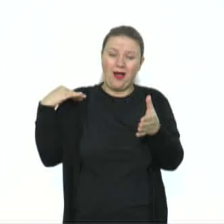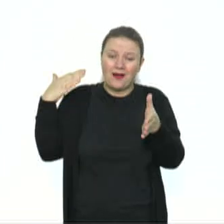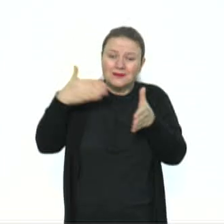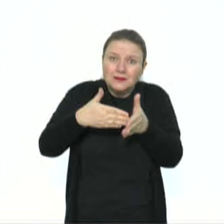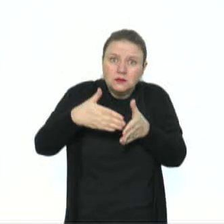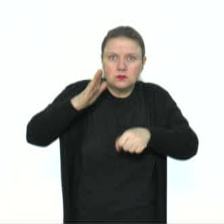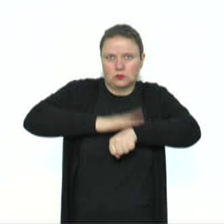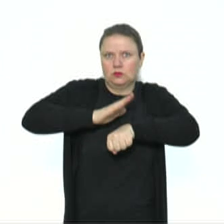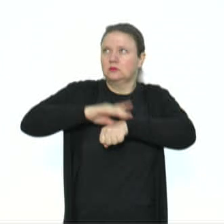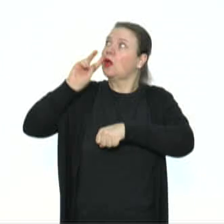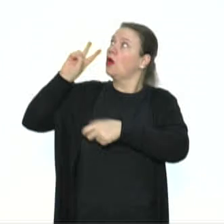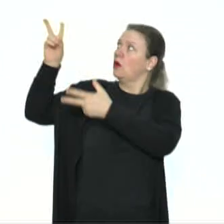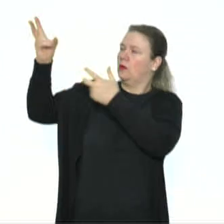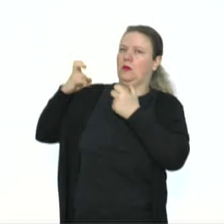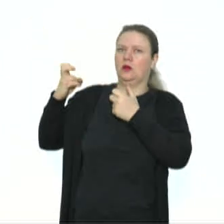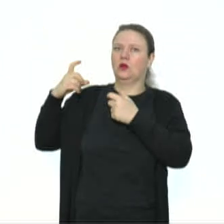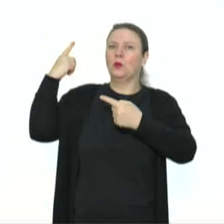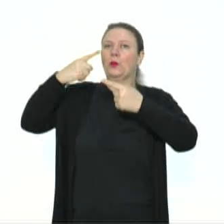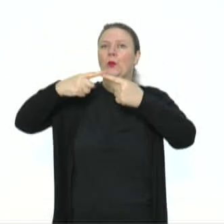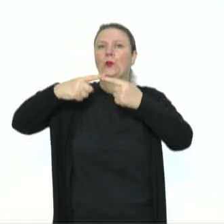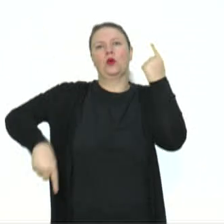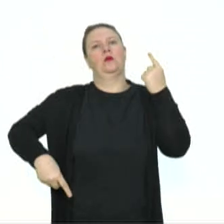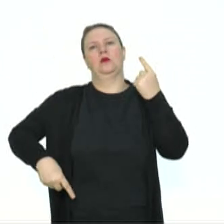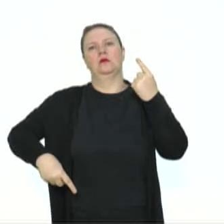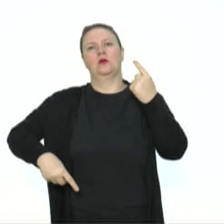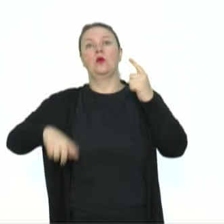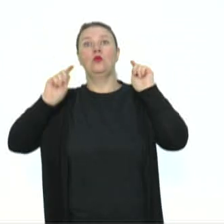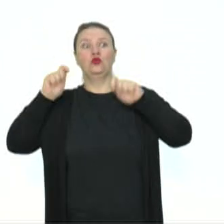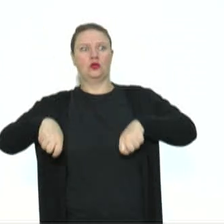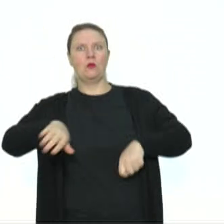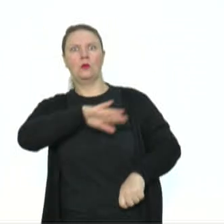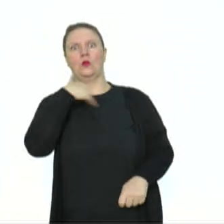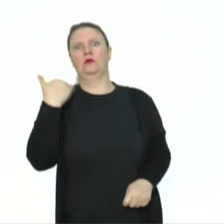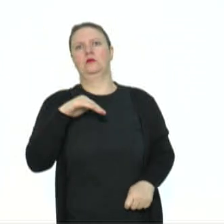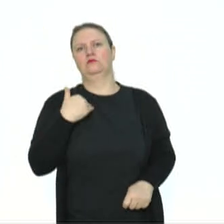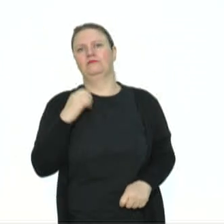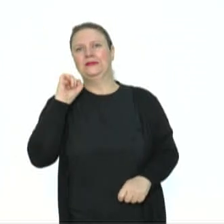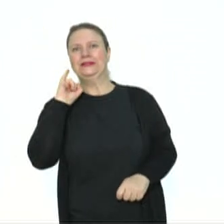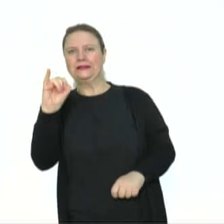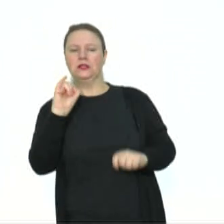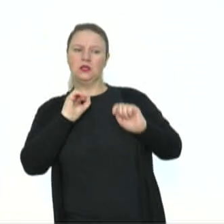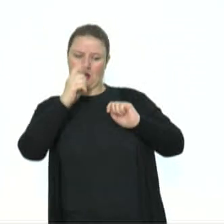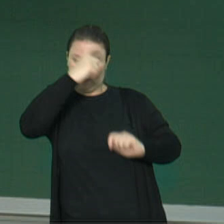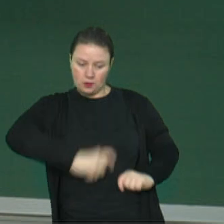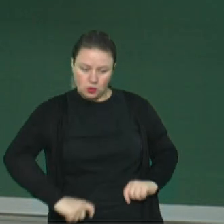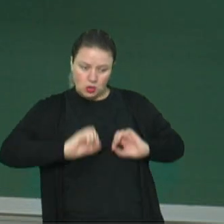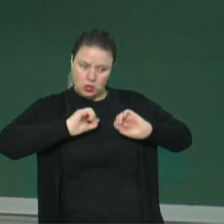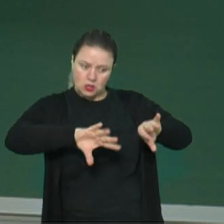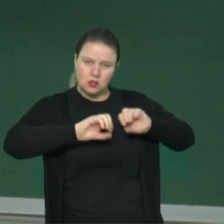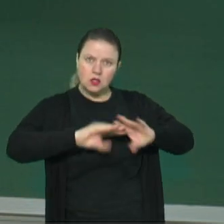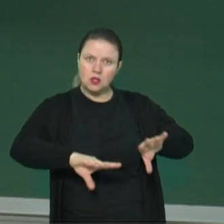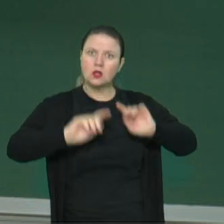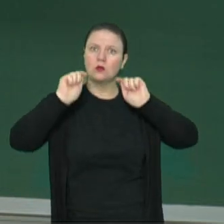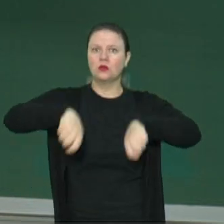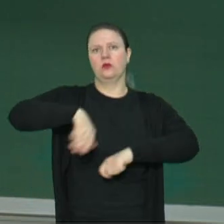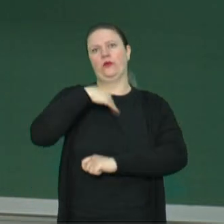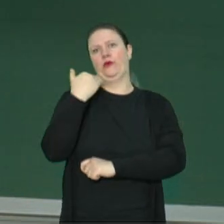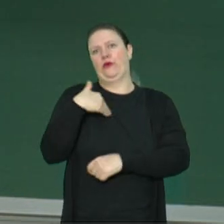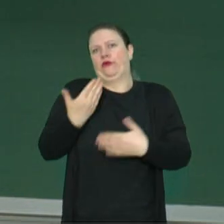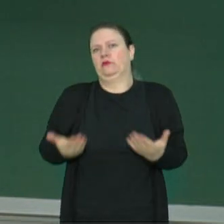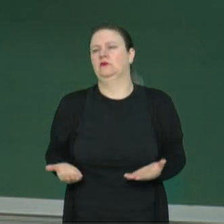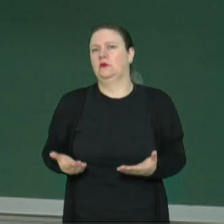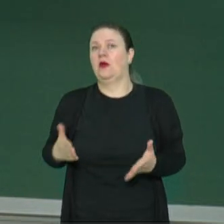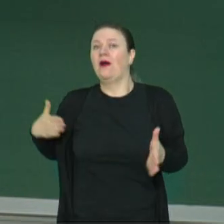com morte ensinar o jiu-jitsu, que era um segredo militar, a pessoas não japonesas. Né? Então, até o século XX, era uma